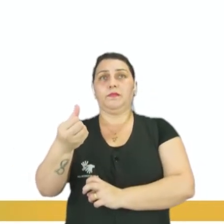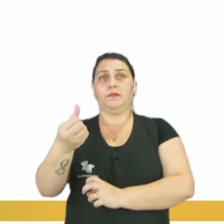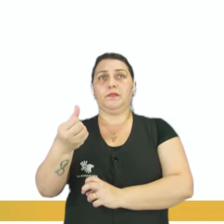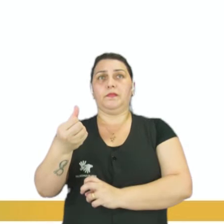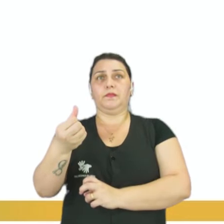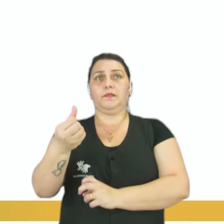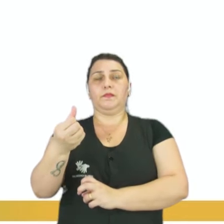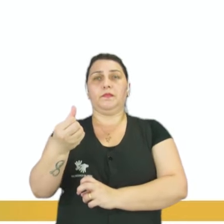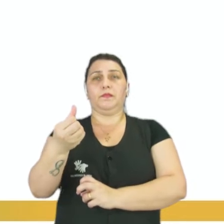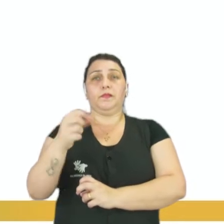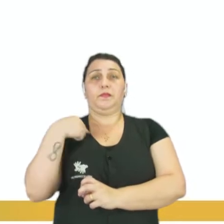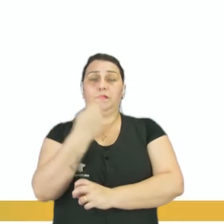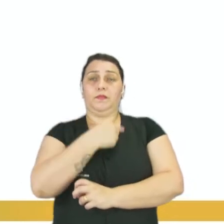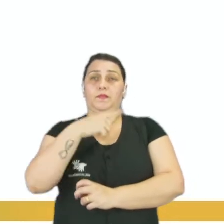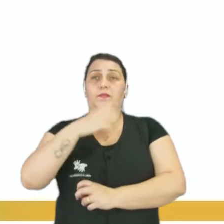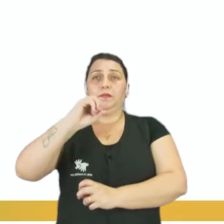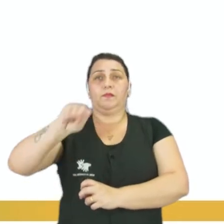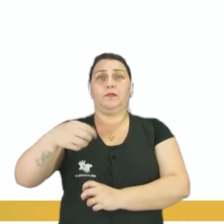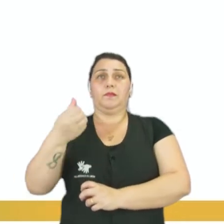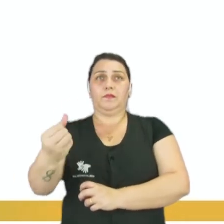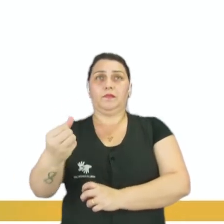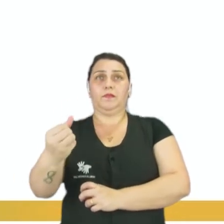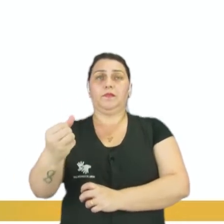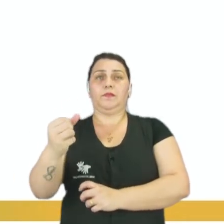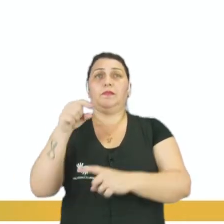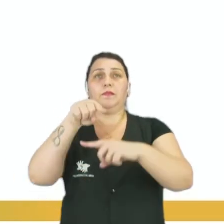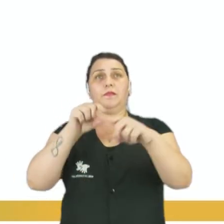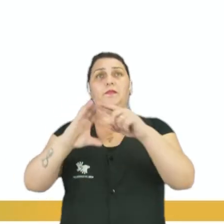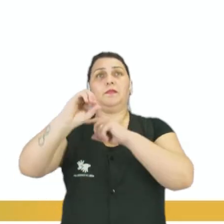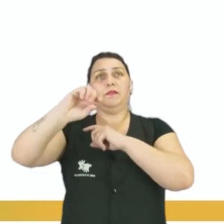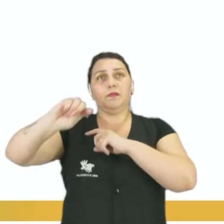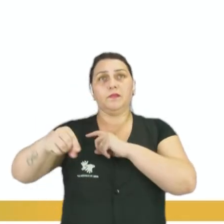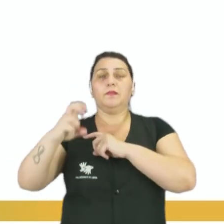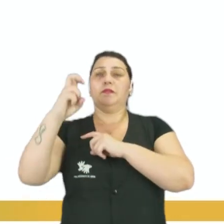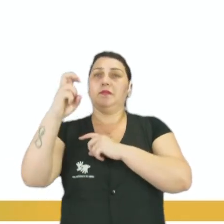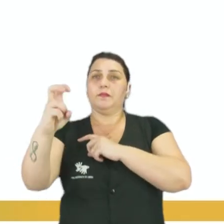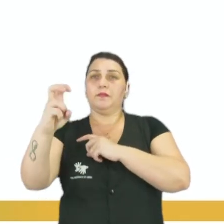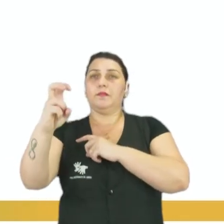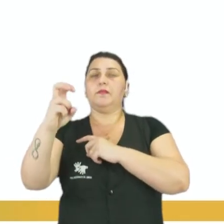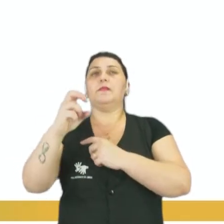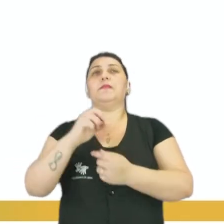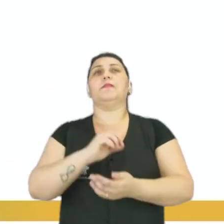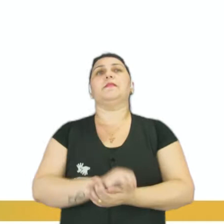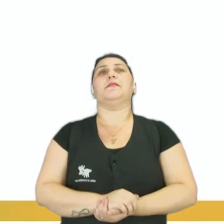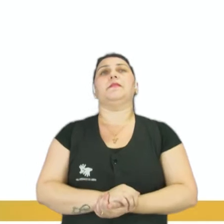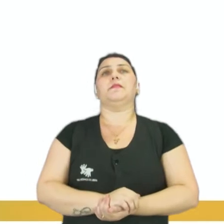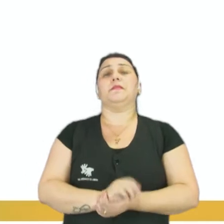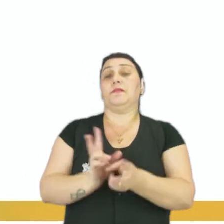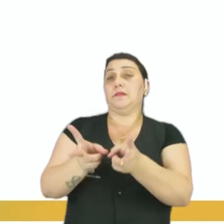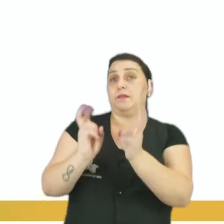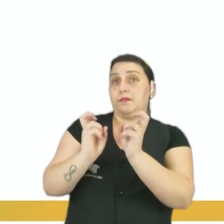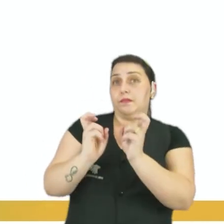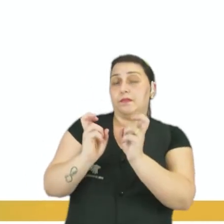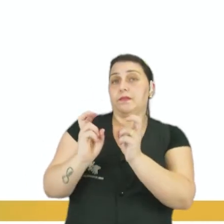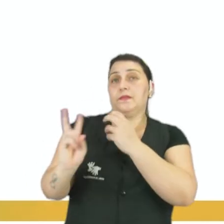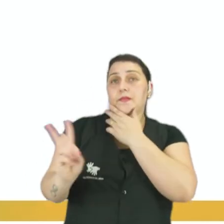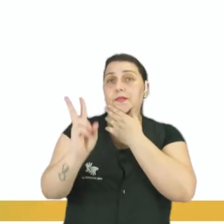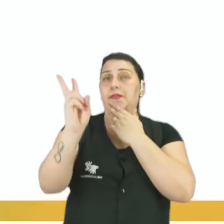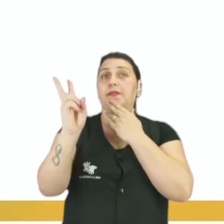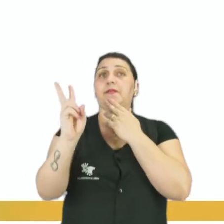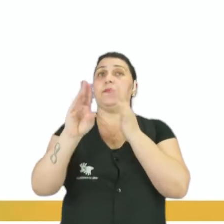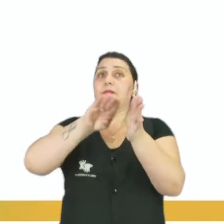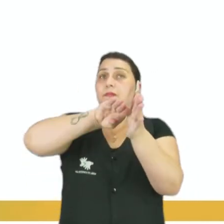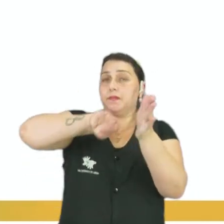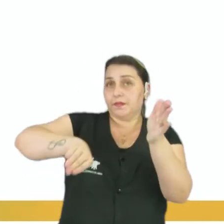tabela que nós temos 0,6 / 0,5 percebo que esses valores